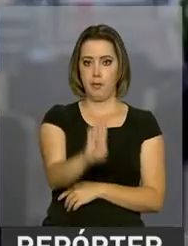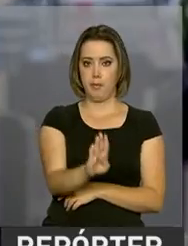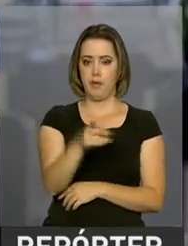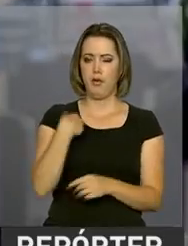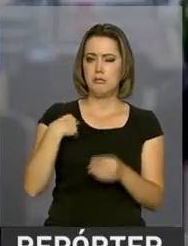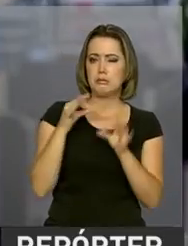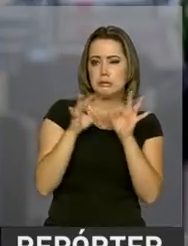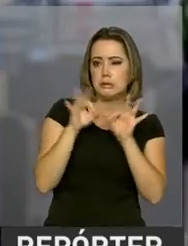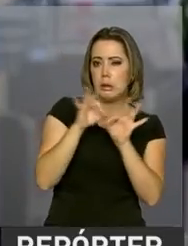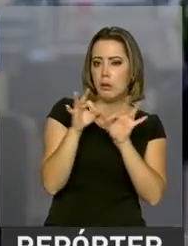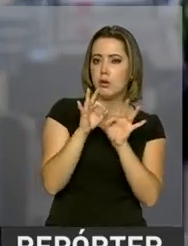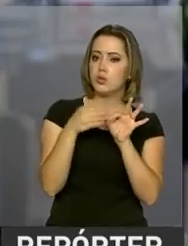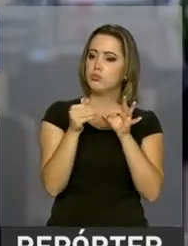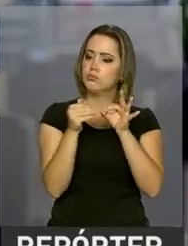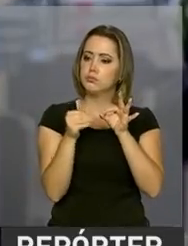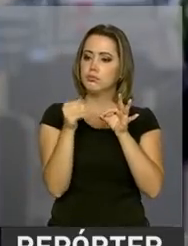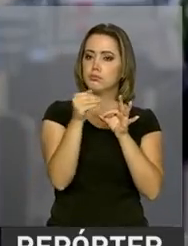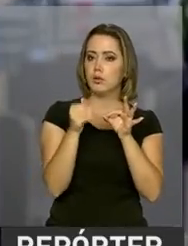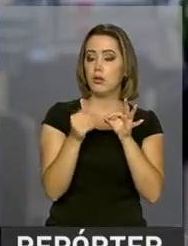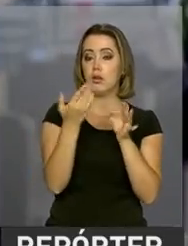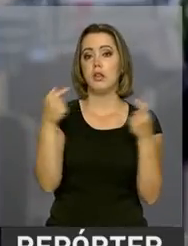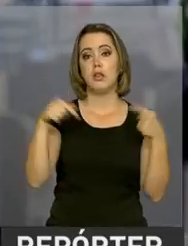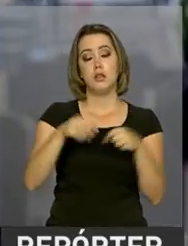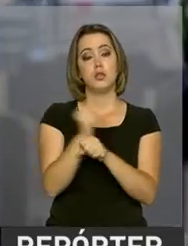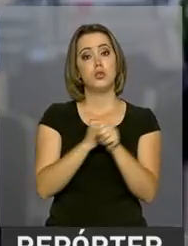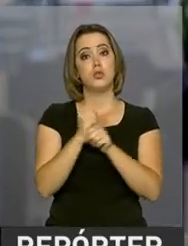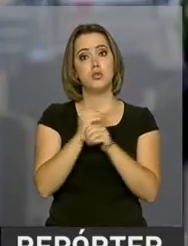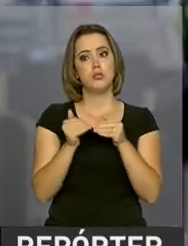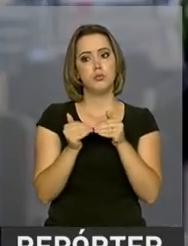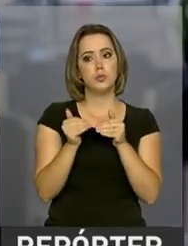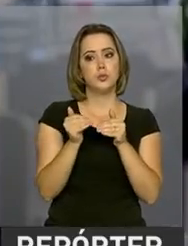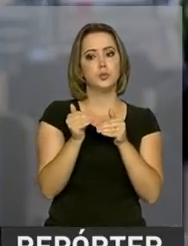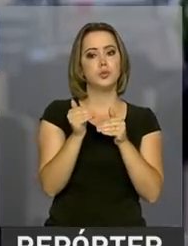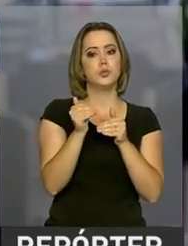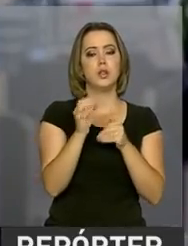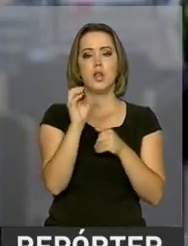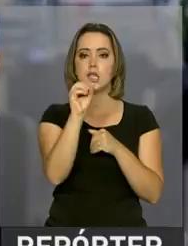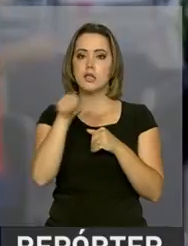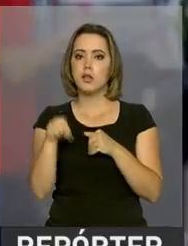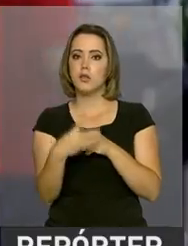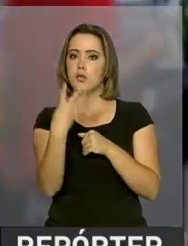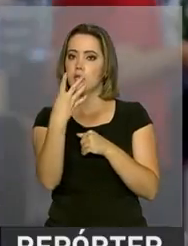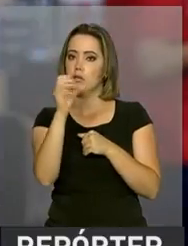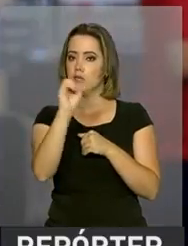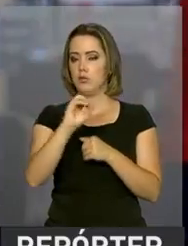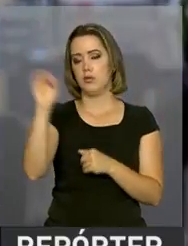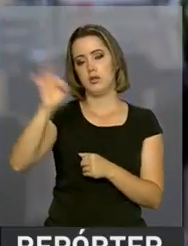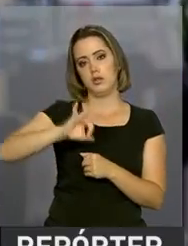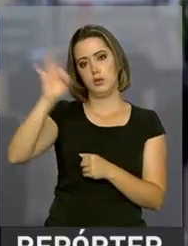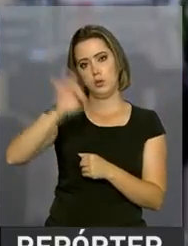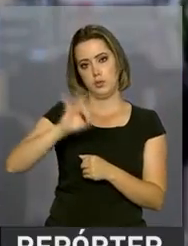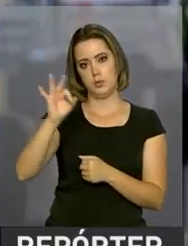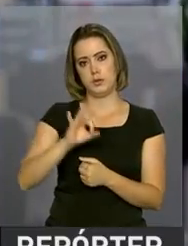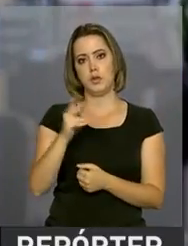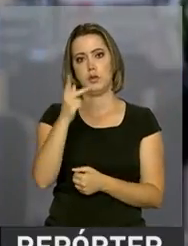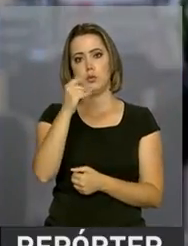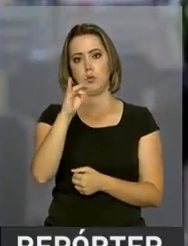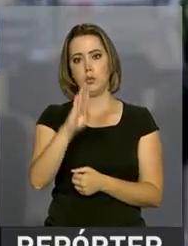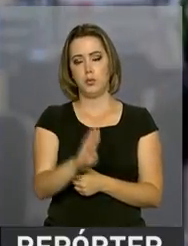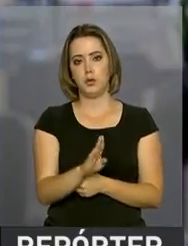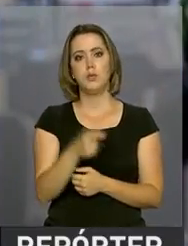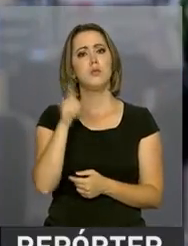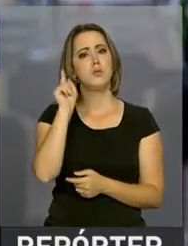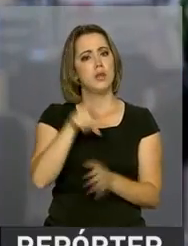pequenos ajustes para este ano o levantamento aponta expansão de 0,48 por cento do pib o boletim focus